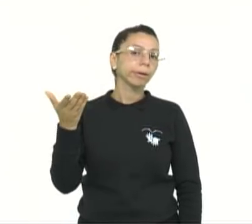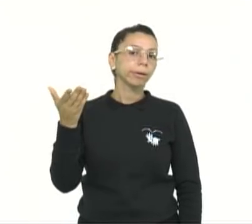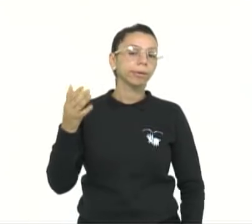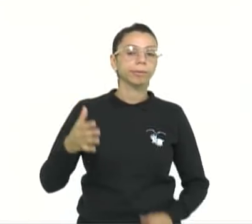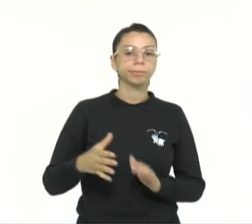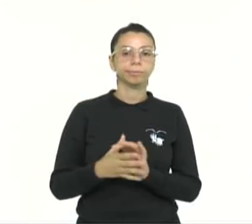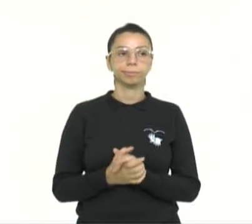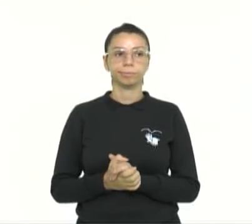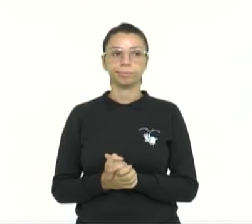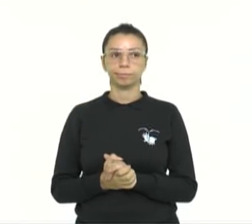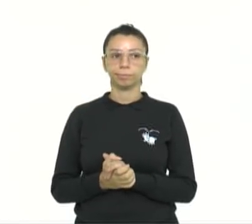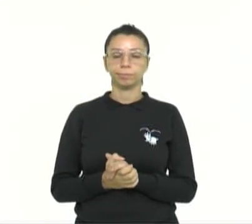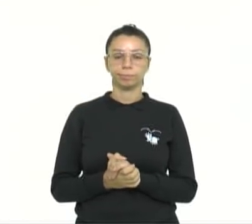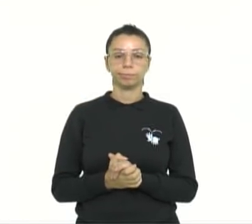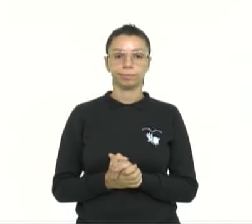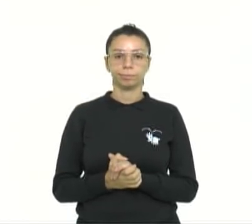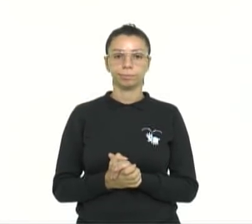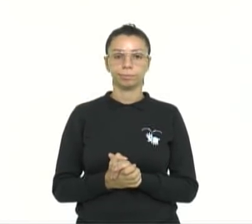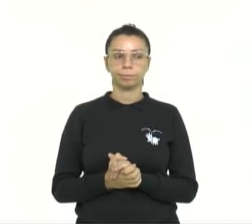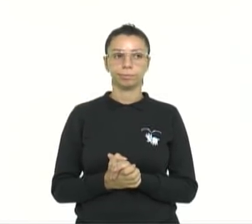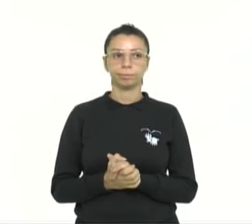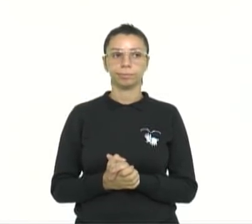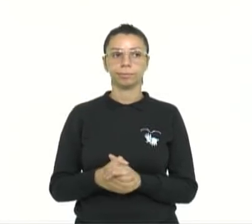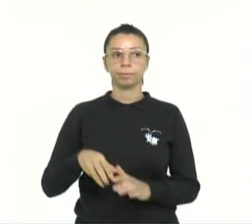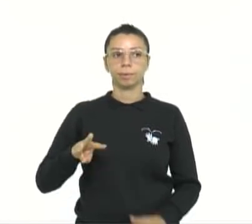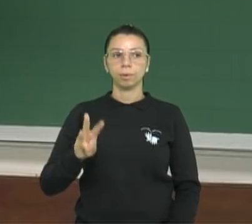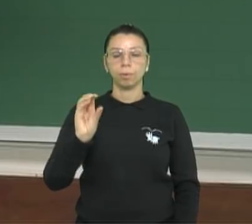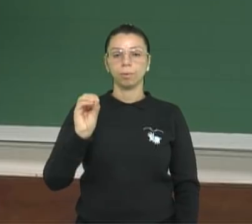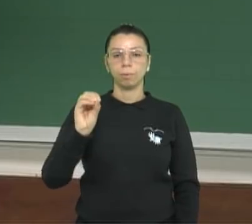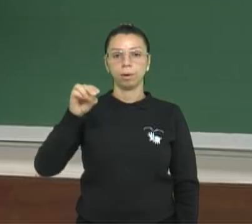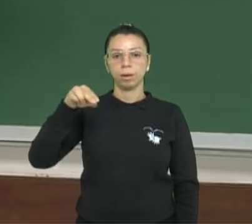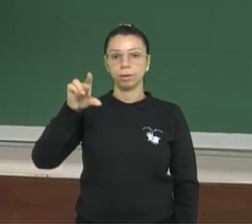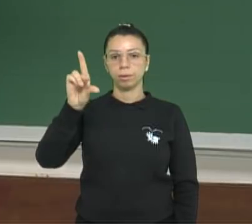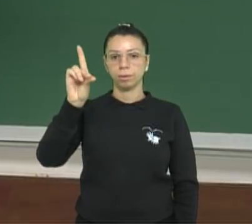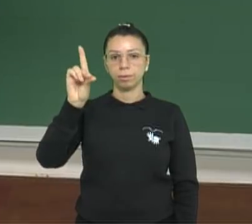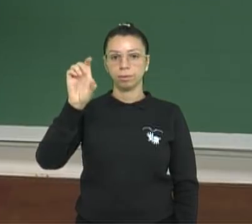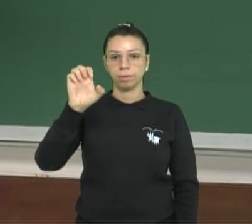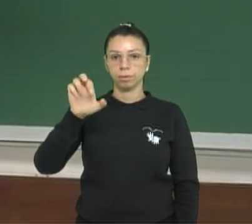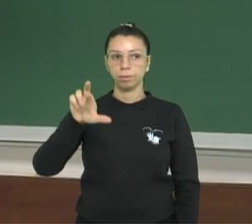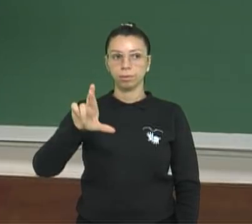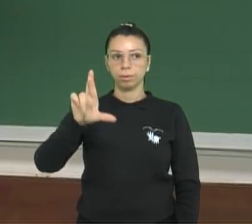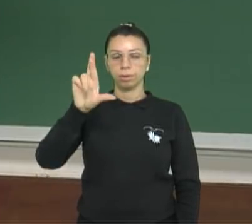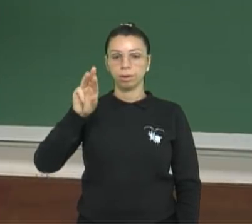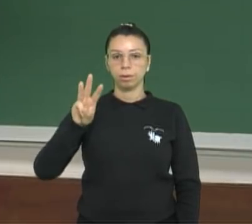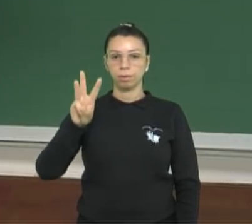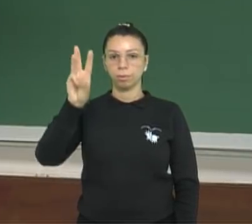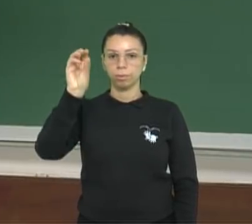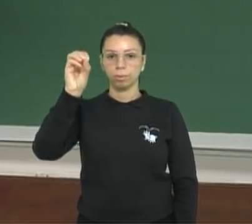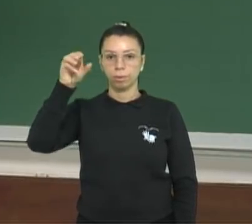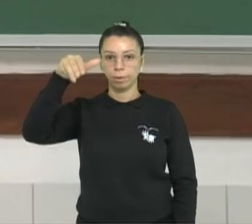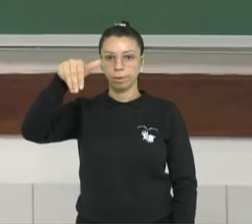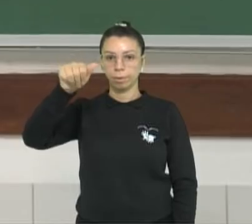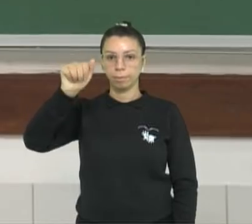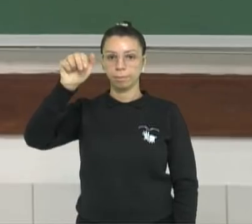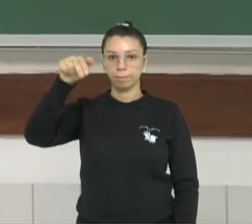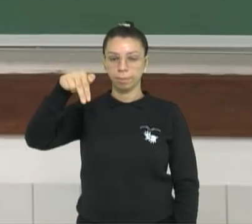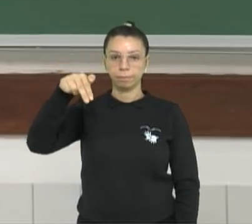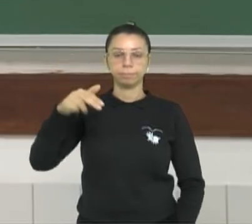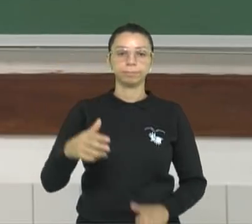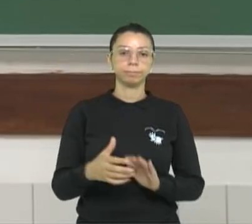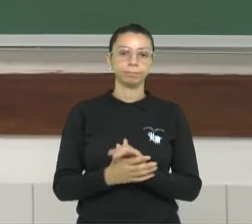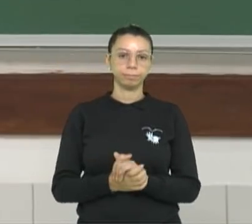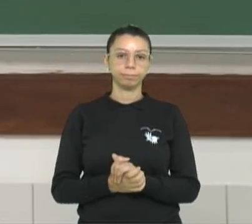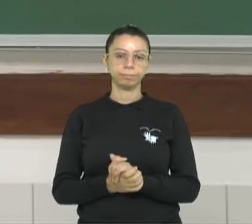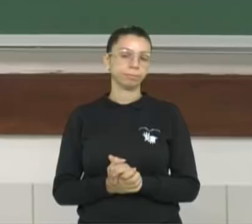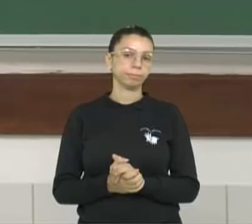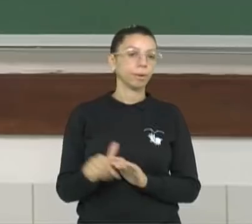Comics? É a Wonder Woman. Isso daqui eu tenho certeza que você sabe, né? Você sabe quem é da Marvel, quem é do DC e assim por diante, certo? Vamos ver mais